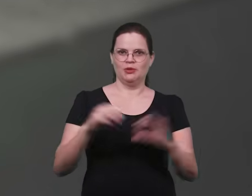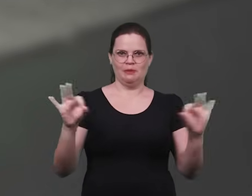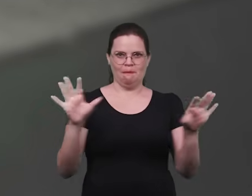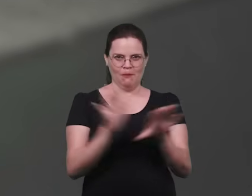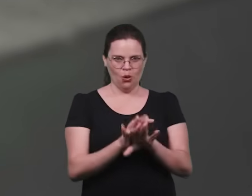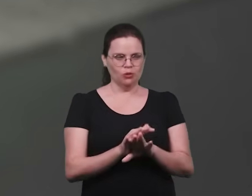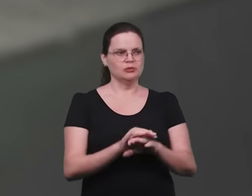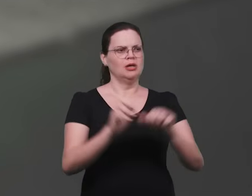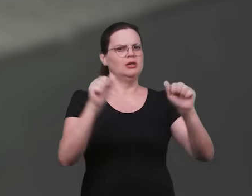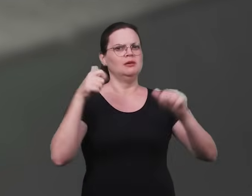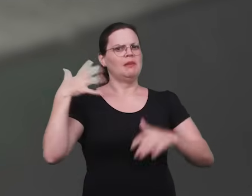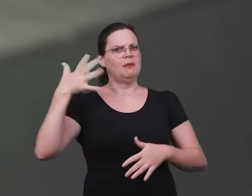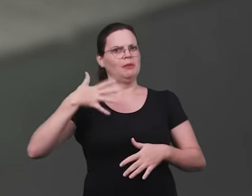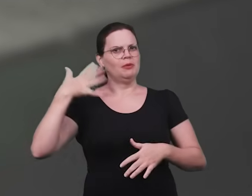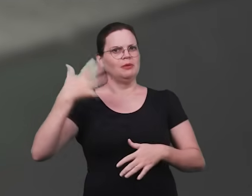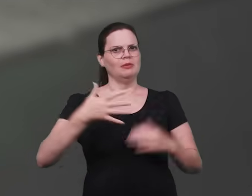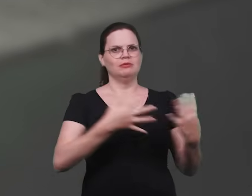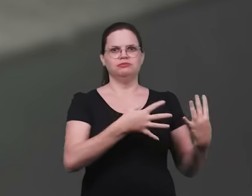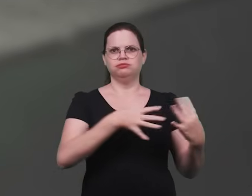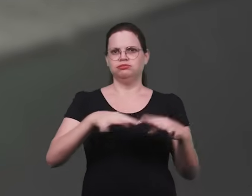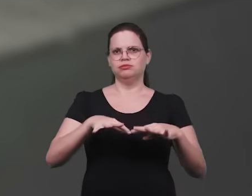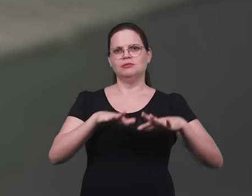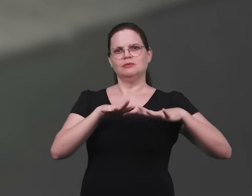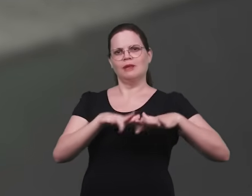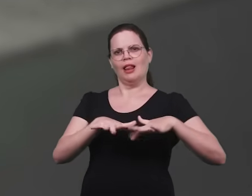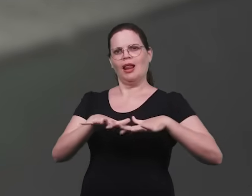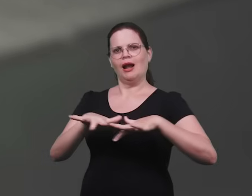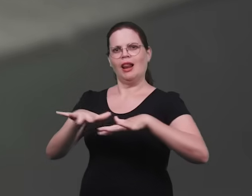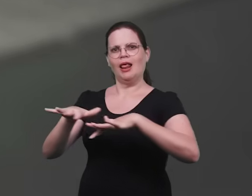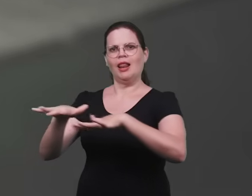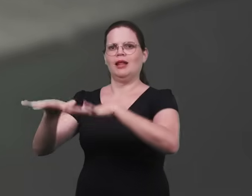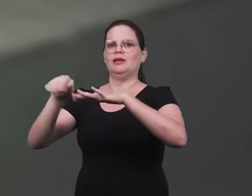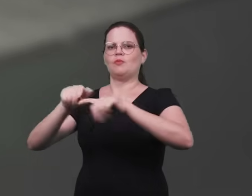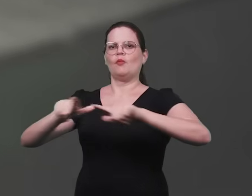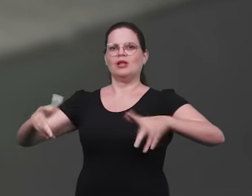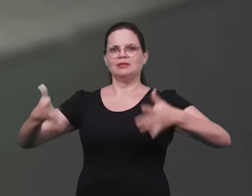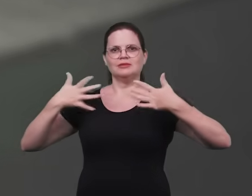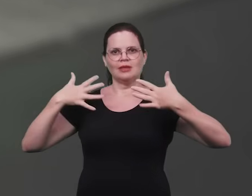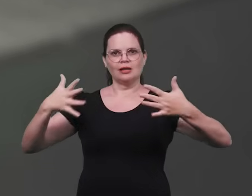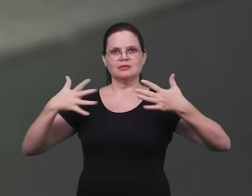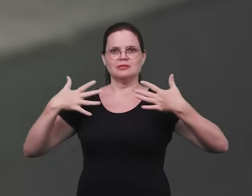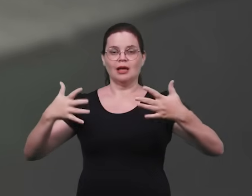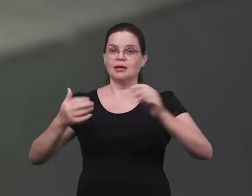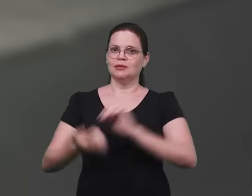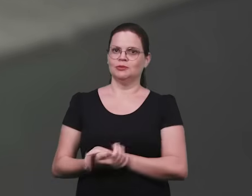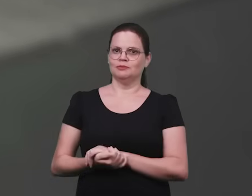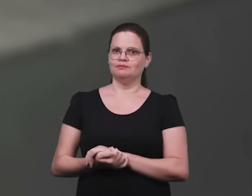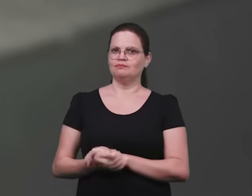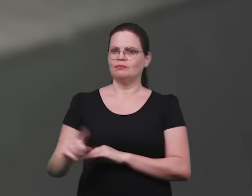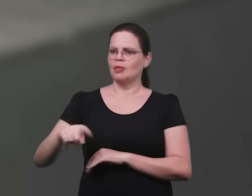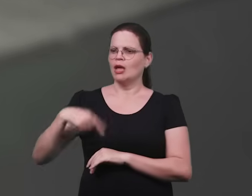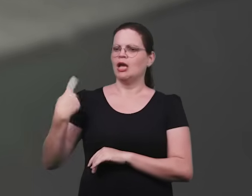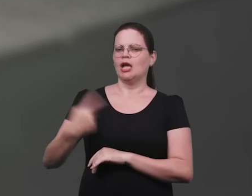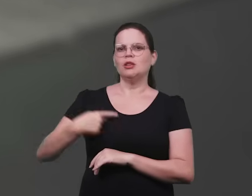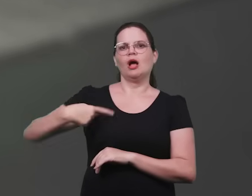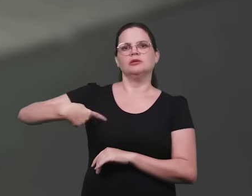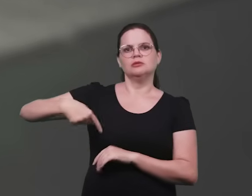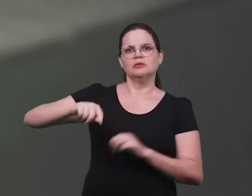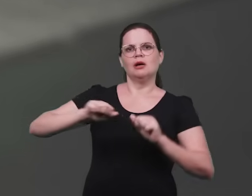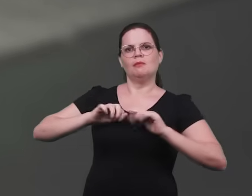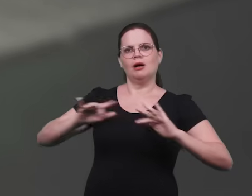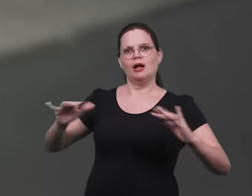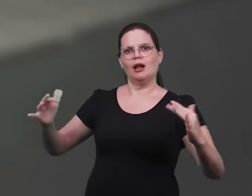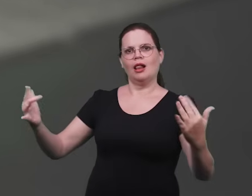e caminhamos ao deserto, caminho do Mar Vermelho, como o Senhor me tinha dito. E muitos dias